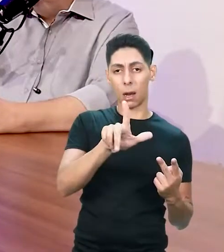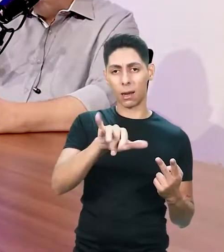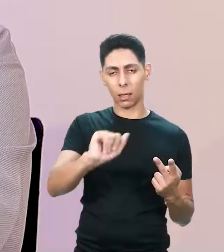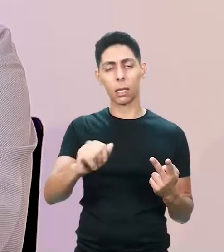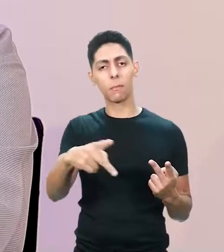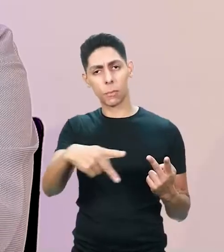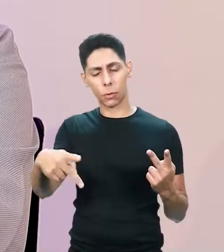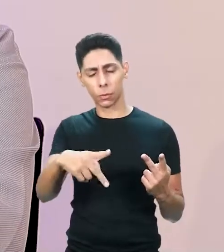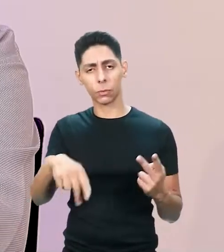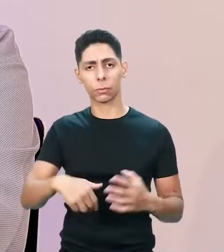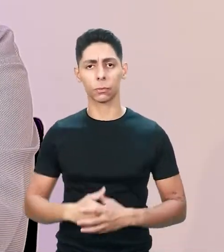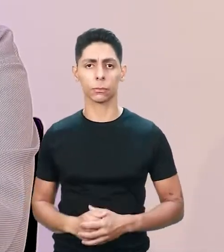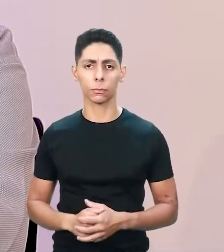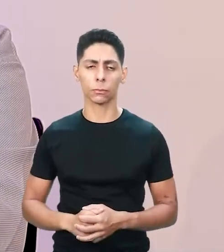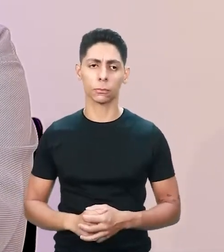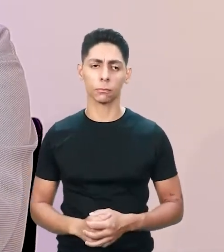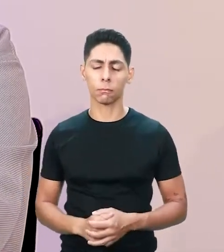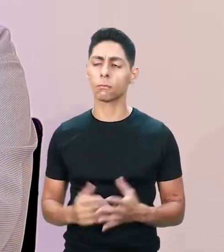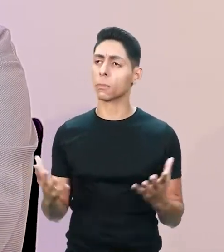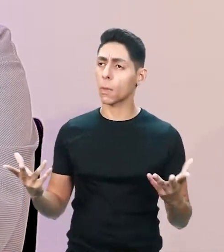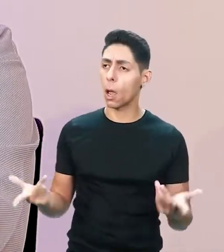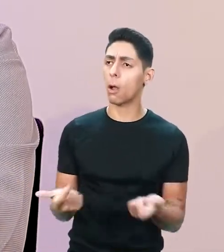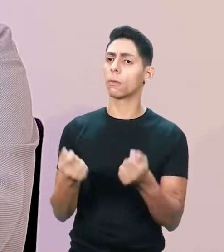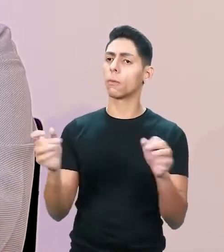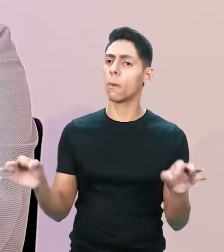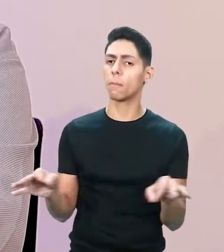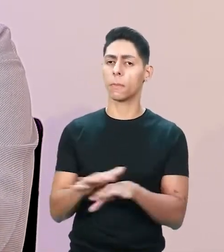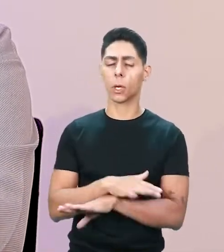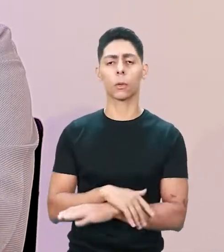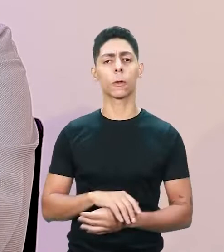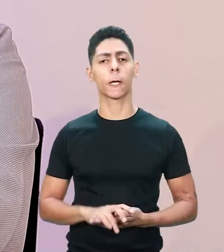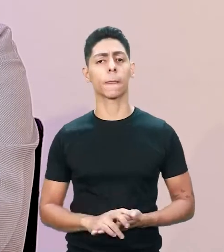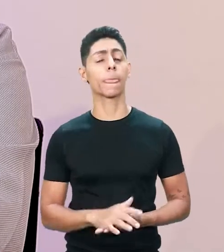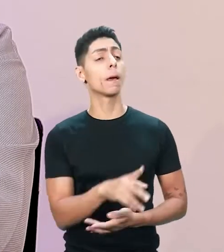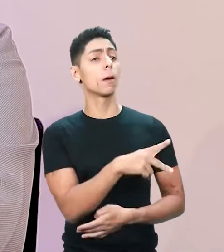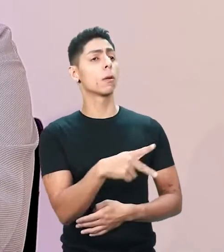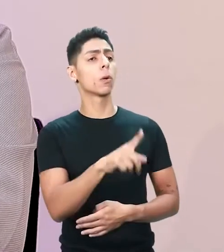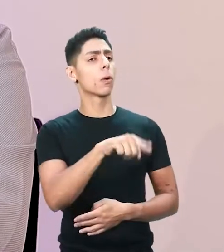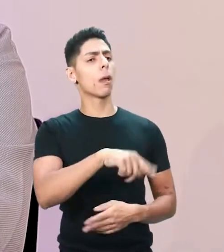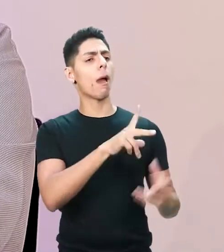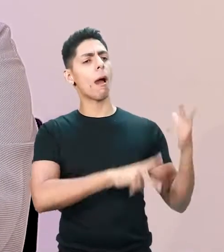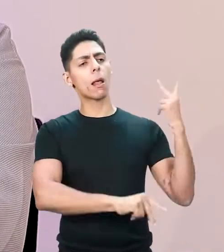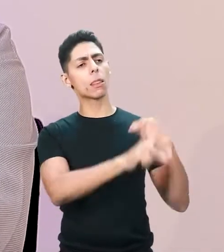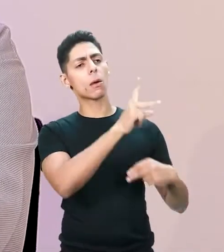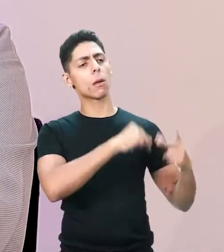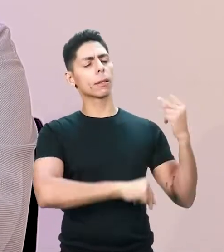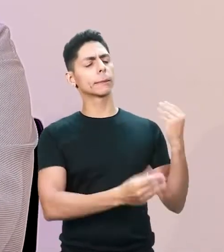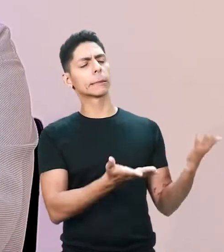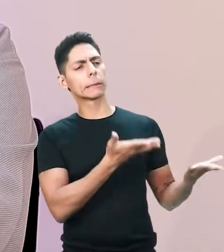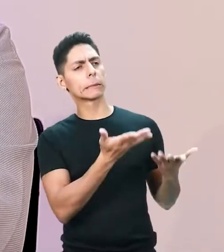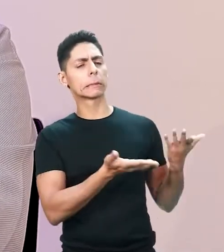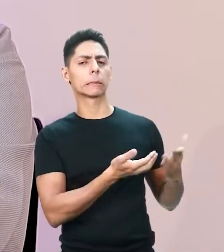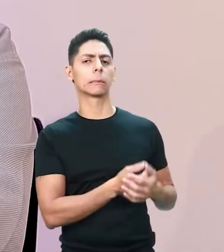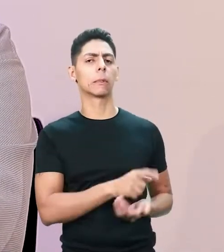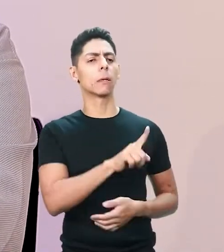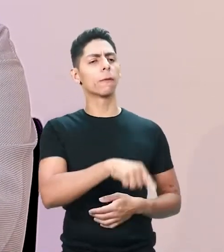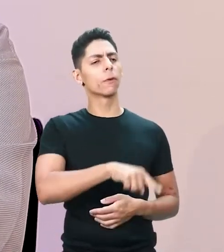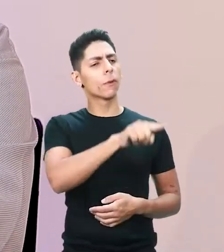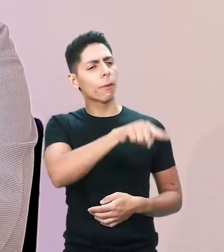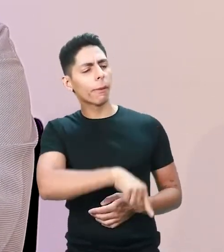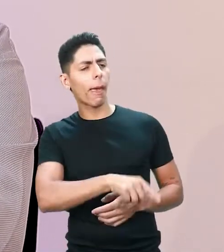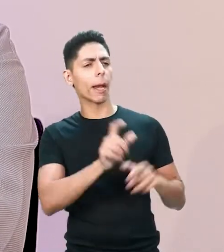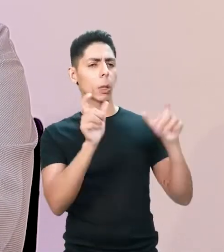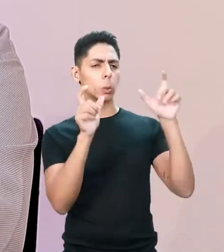professora. Maravilha, bom demais. Professor, e adolescência? Esse menino aí,